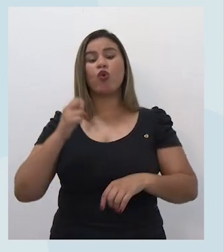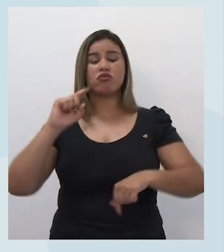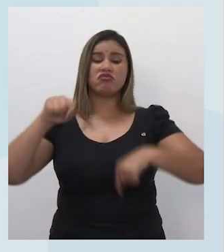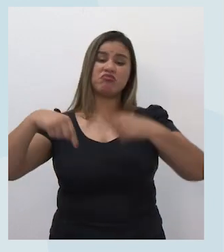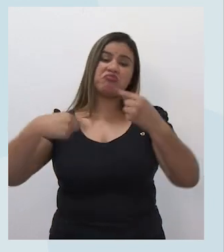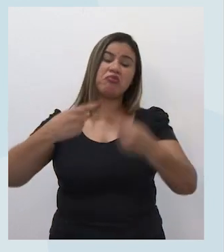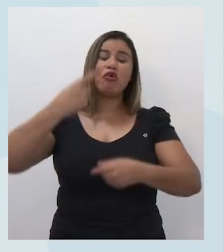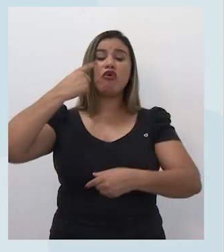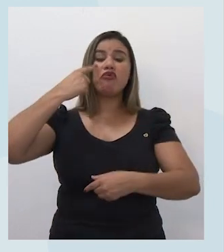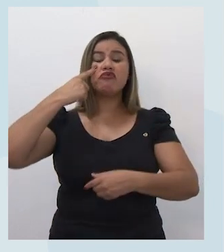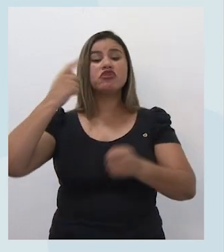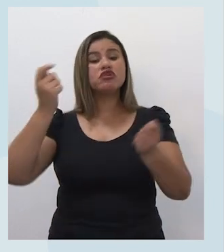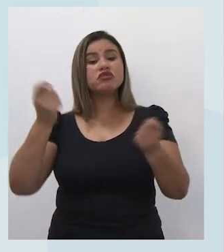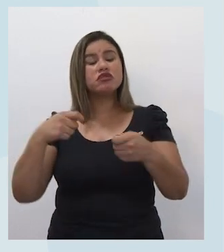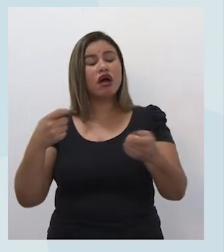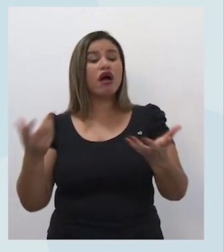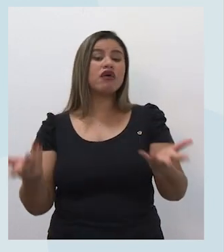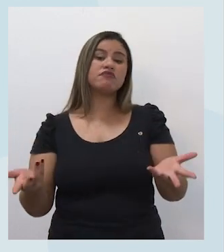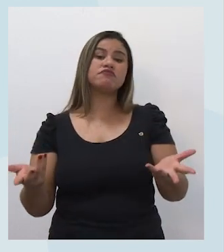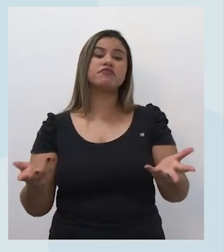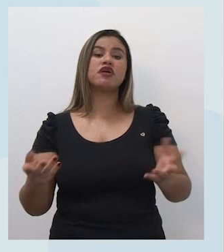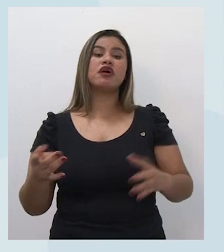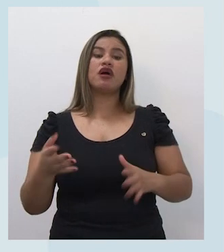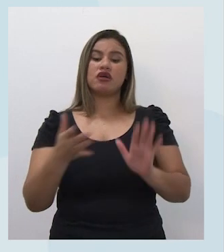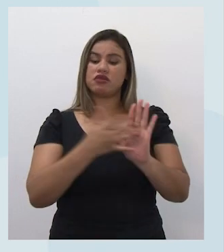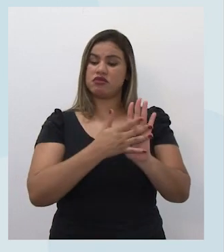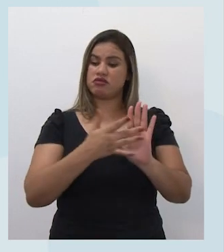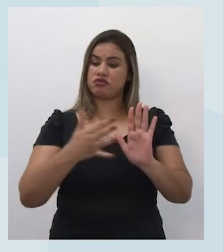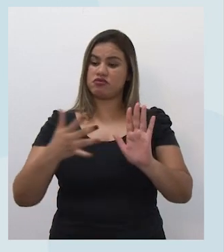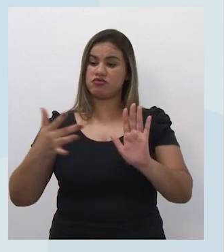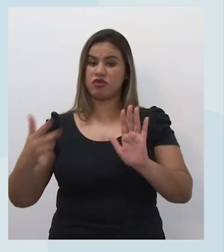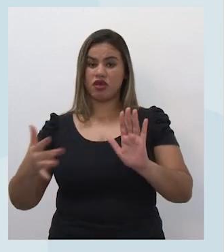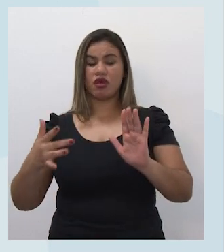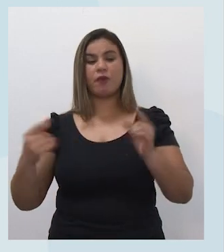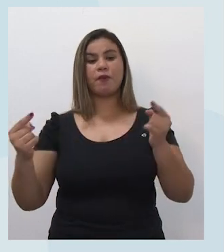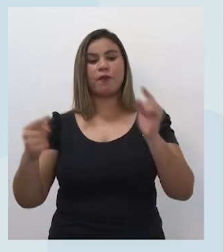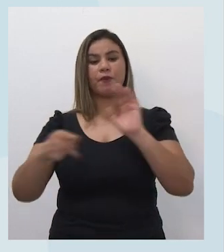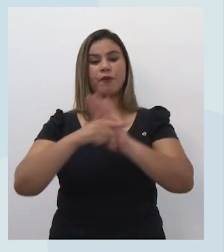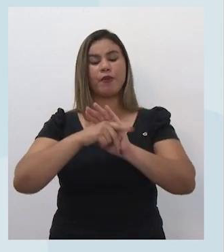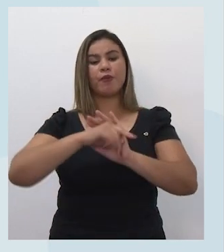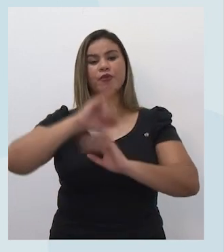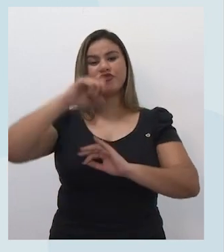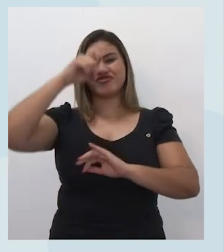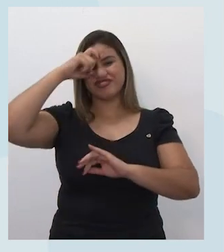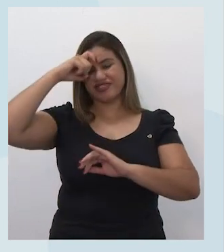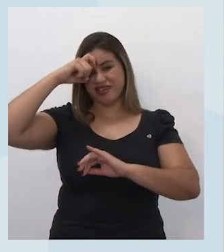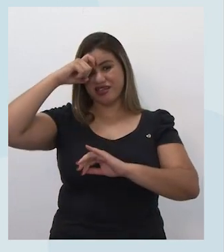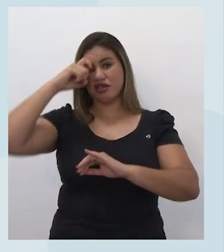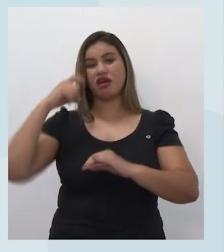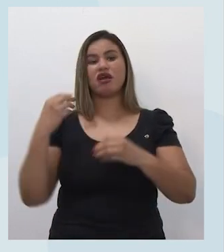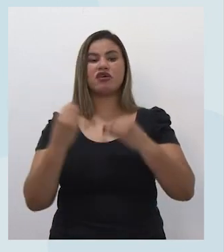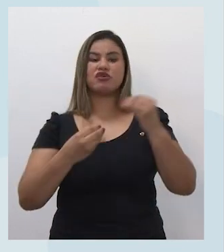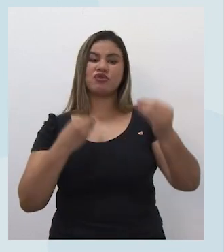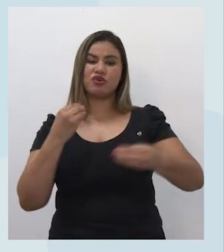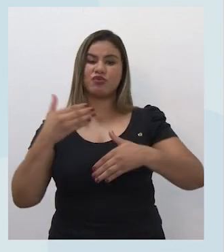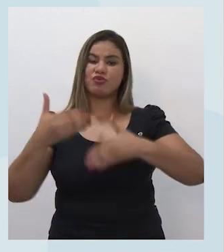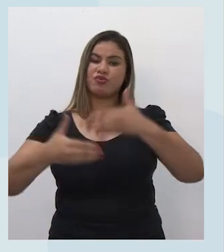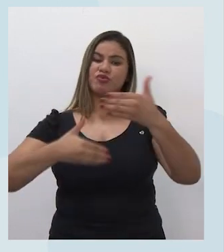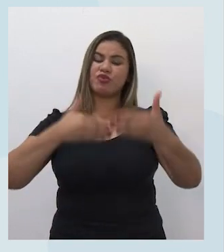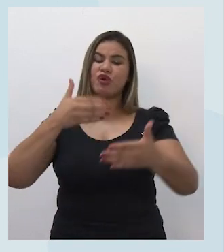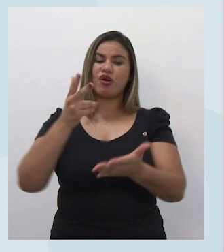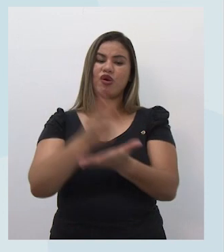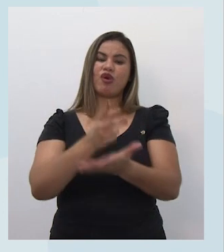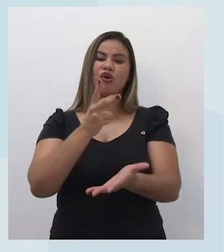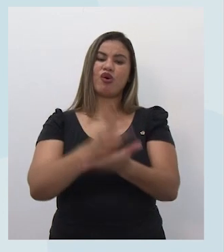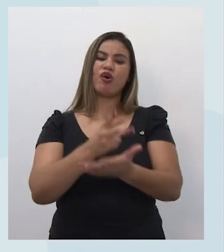momentos, né? Uma vez que nós temos esse período pontual de recuperação em janeiro, mas o processo de recuperação é um processo